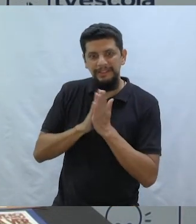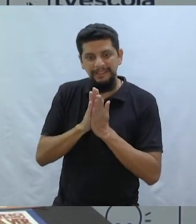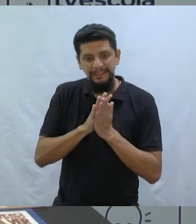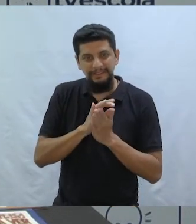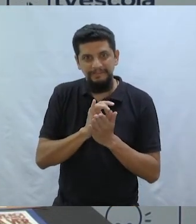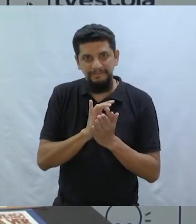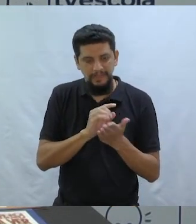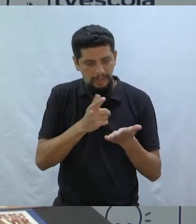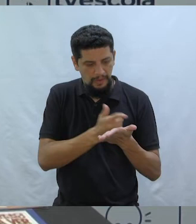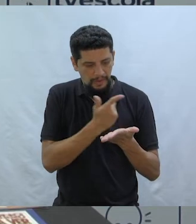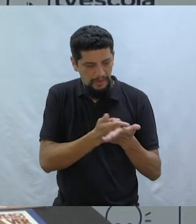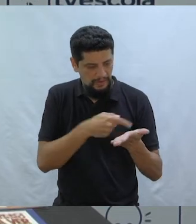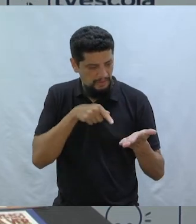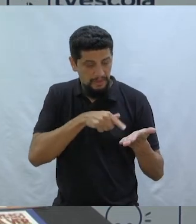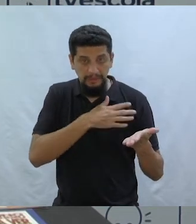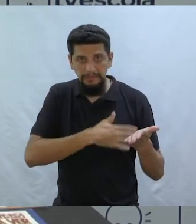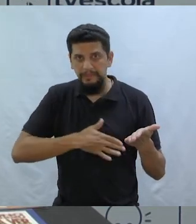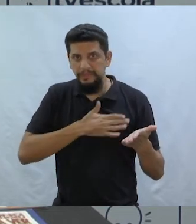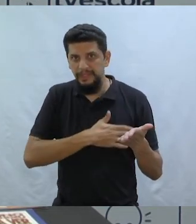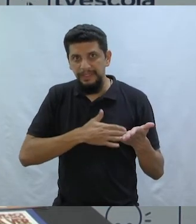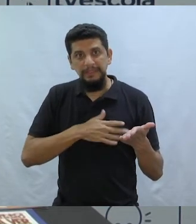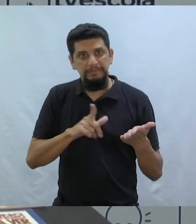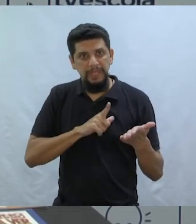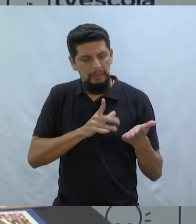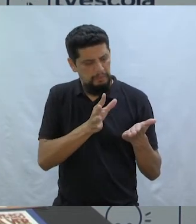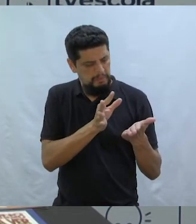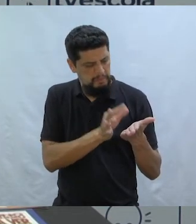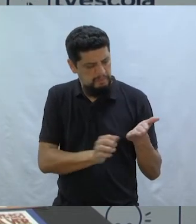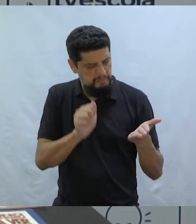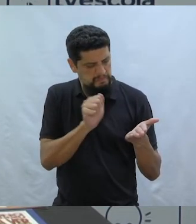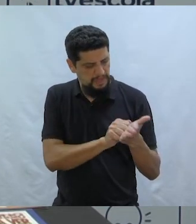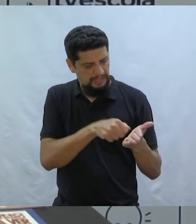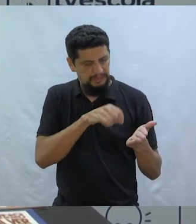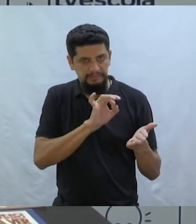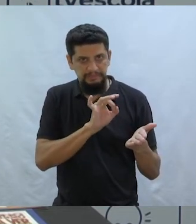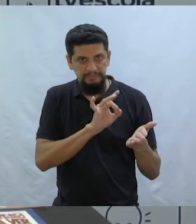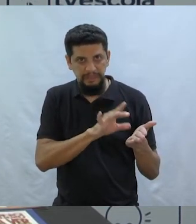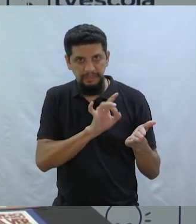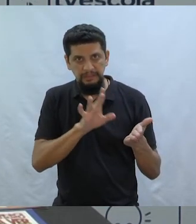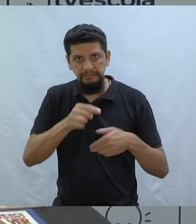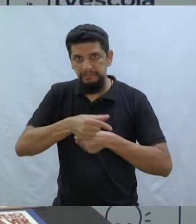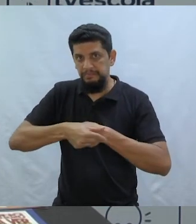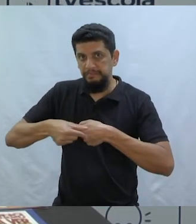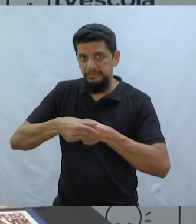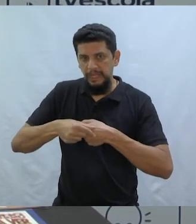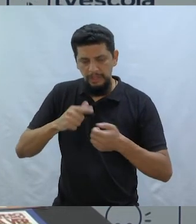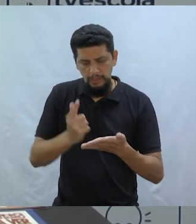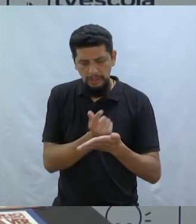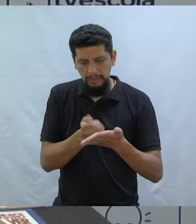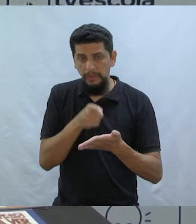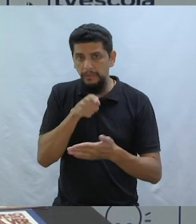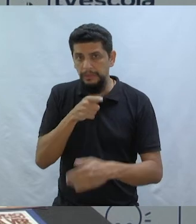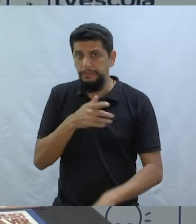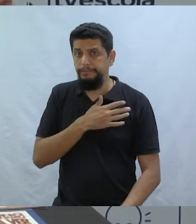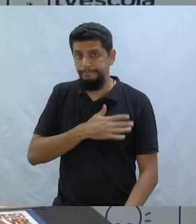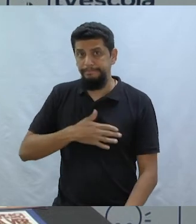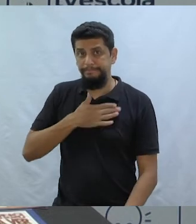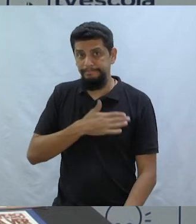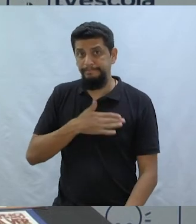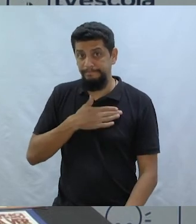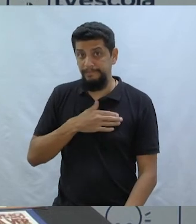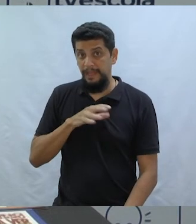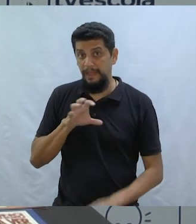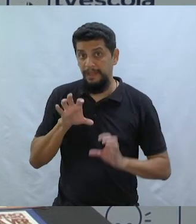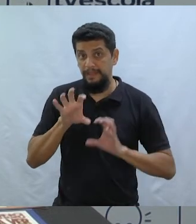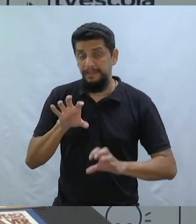um escritor de um livro que você gosta e você ter o autógrafo desse escritor ali naquele seu livro que você gosta tanto foi assim que